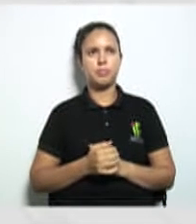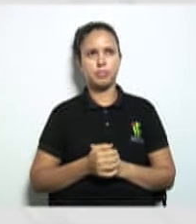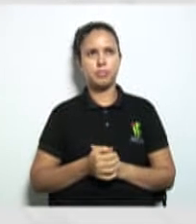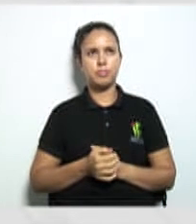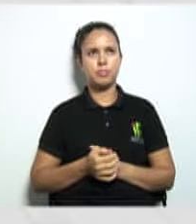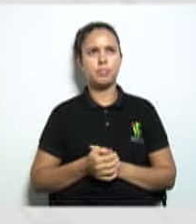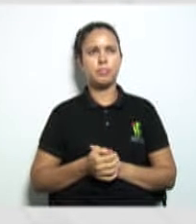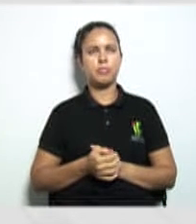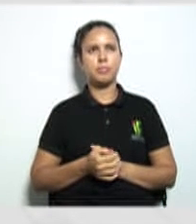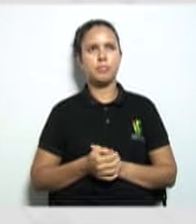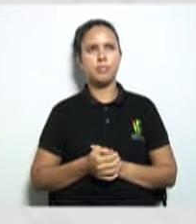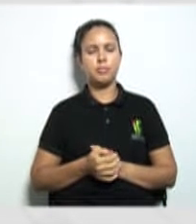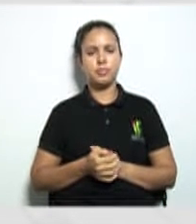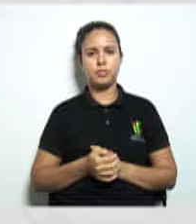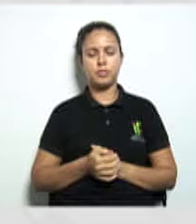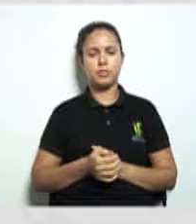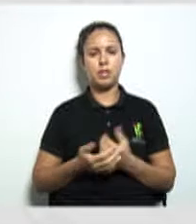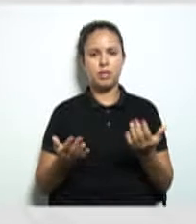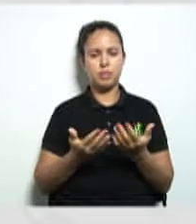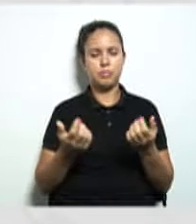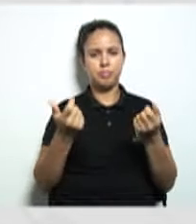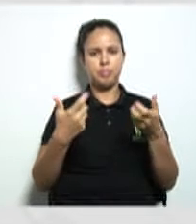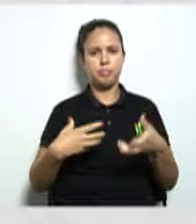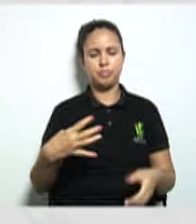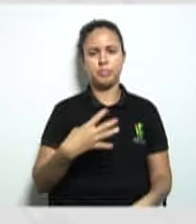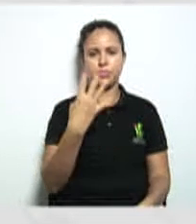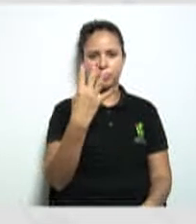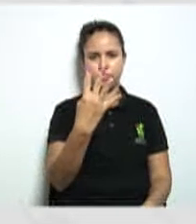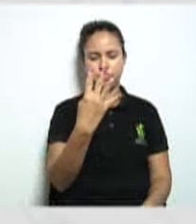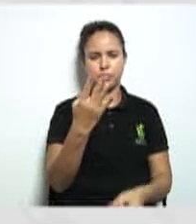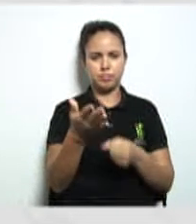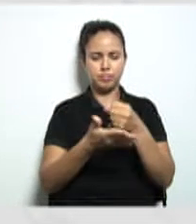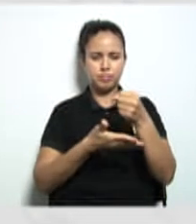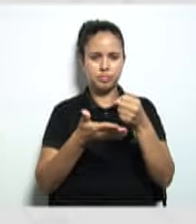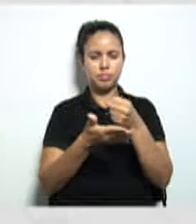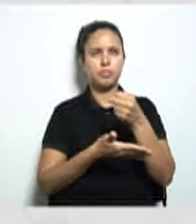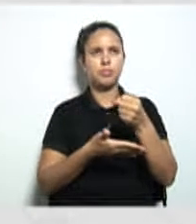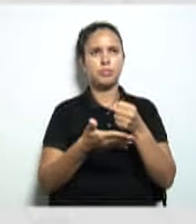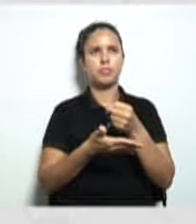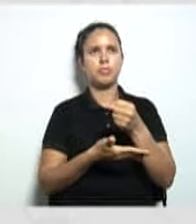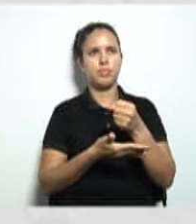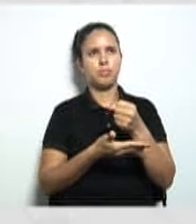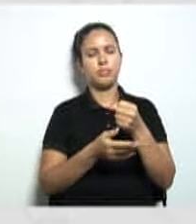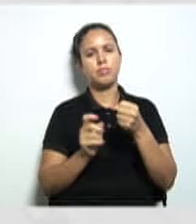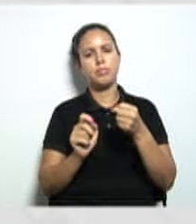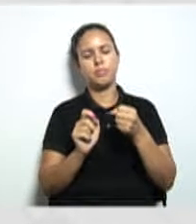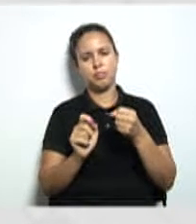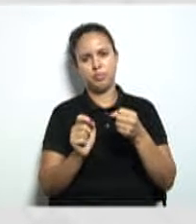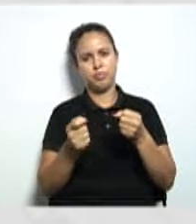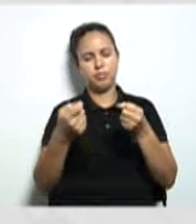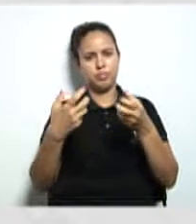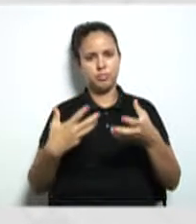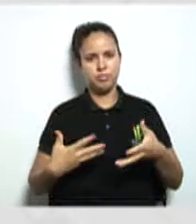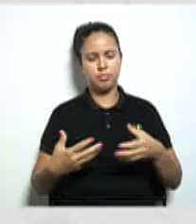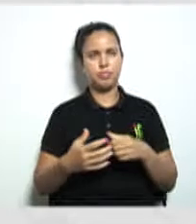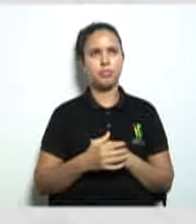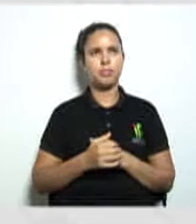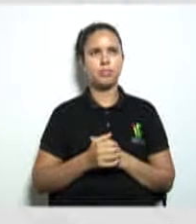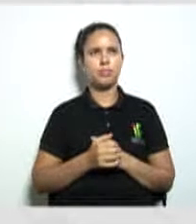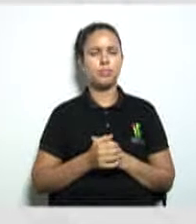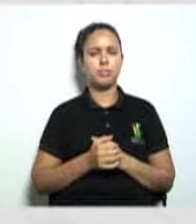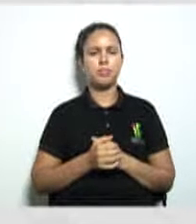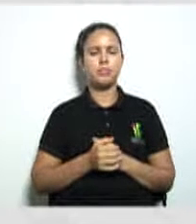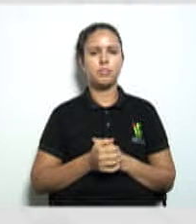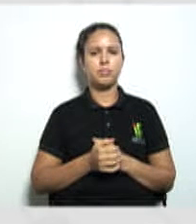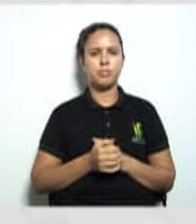Vamos lá, agora nós vamos falar sobre o 4º princípio. O que diz esse 4º princípio aqui? Ele